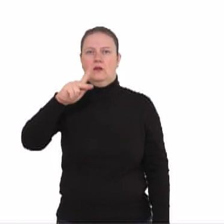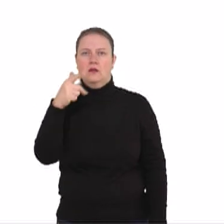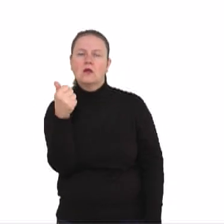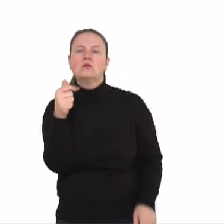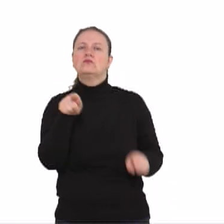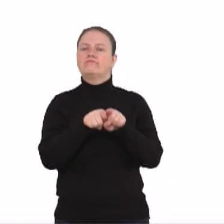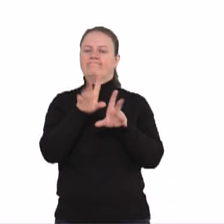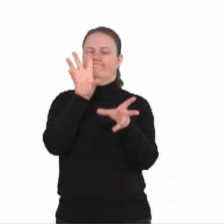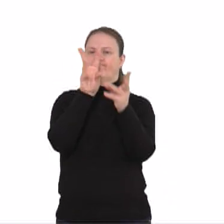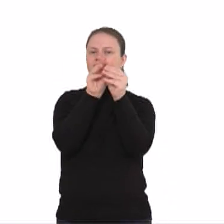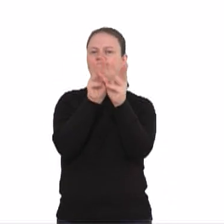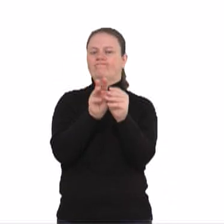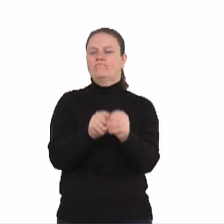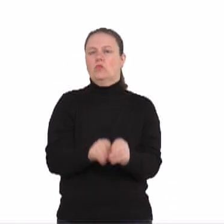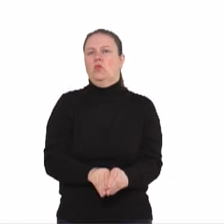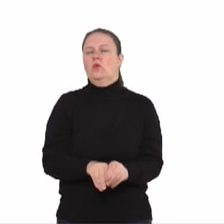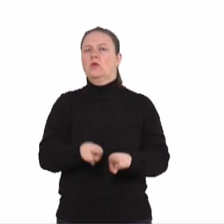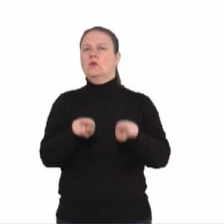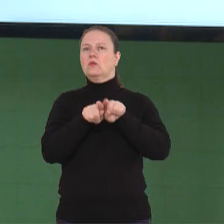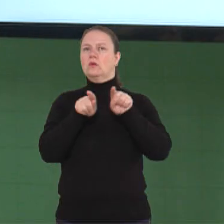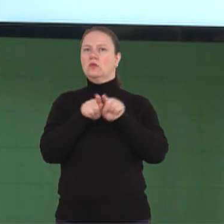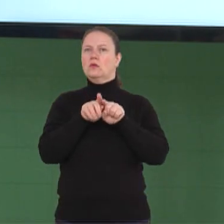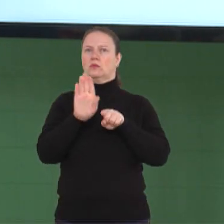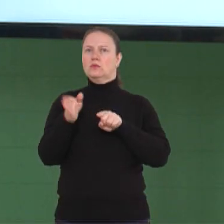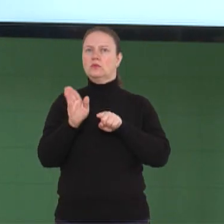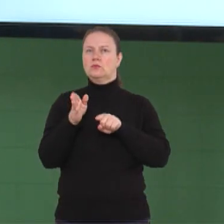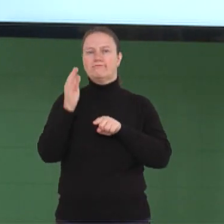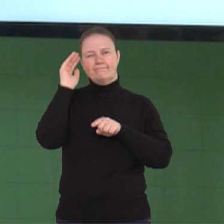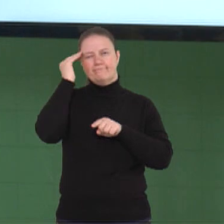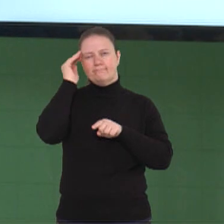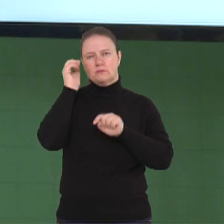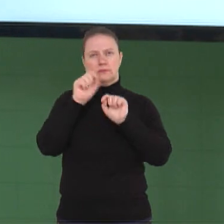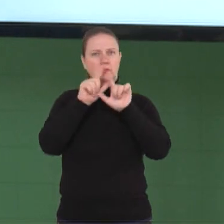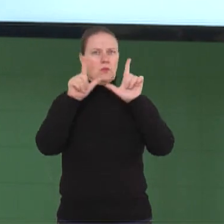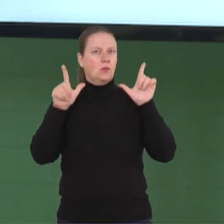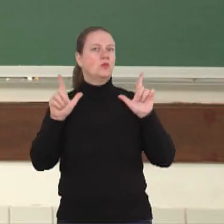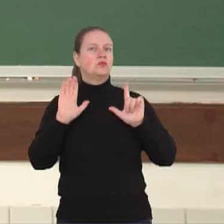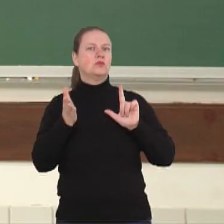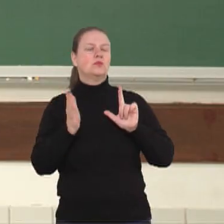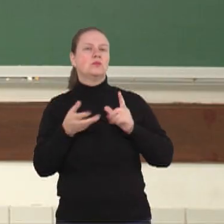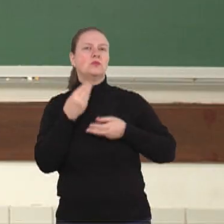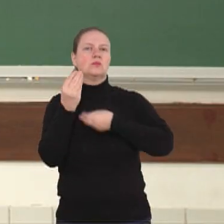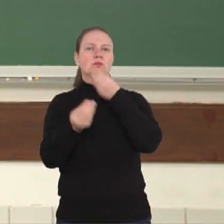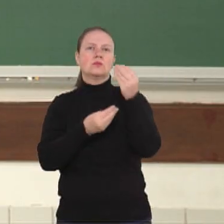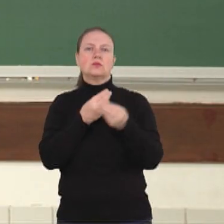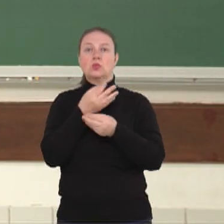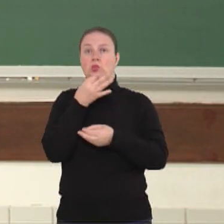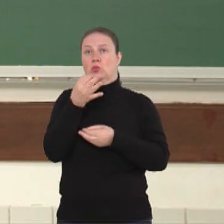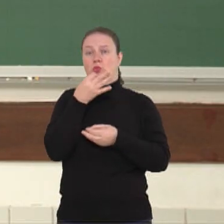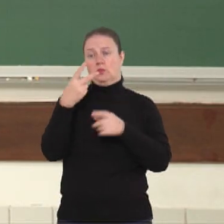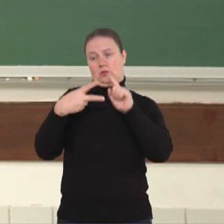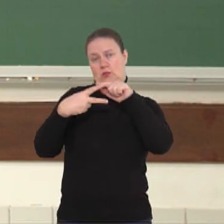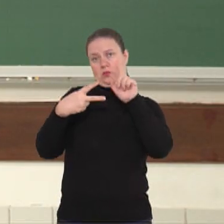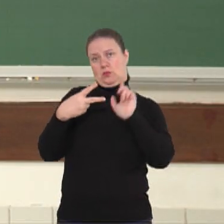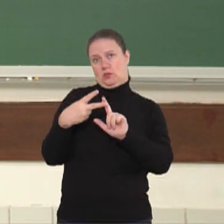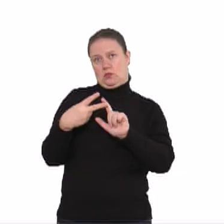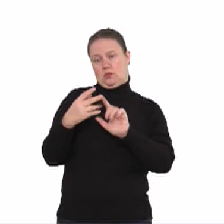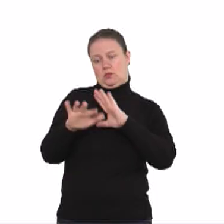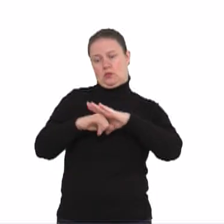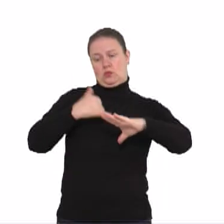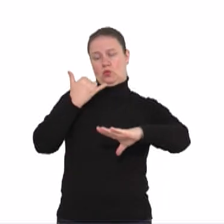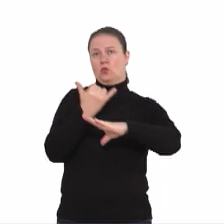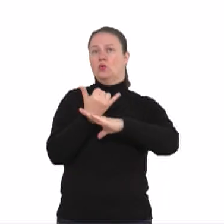do objeto, você já teve aí noções de como é que funciona. Duas sugestões para você de canal do